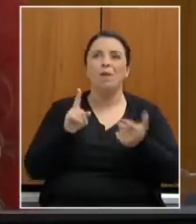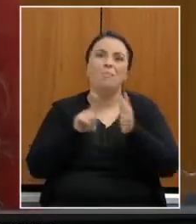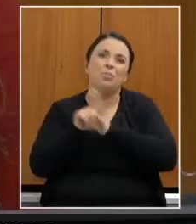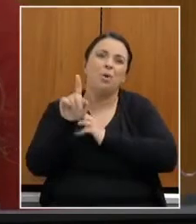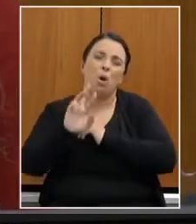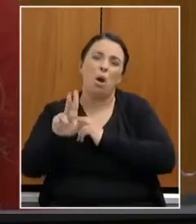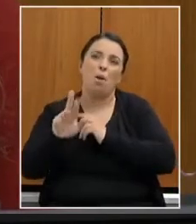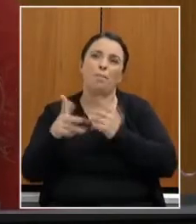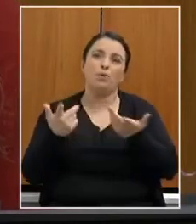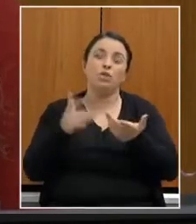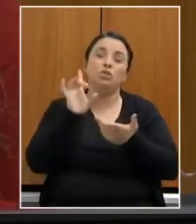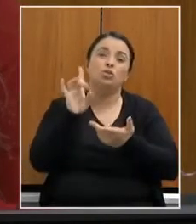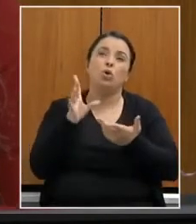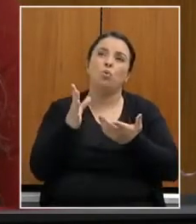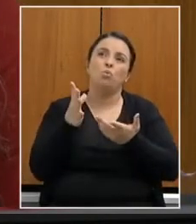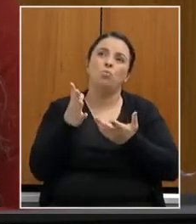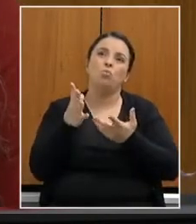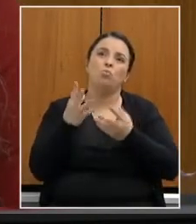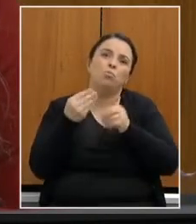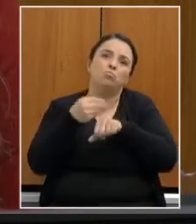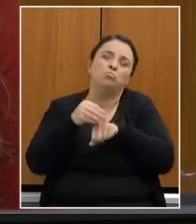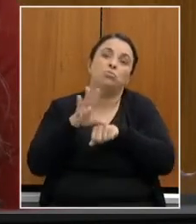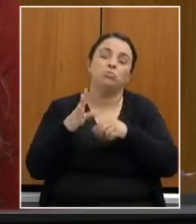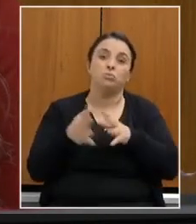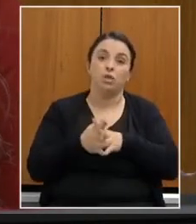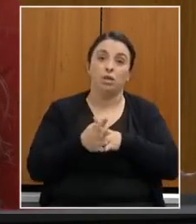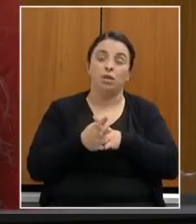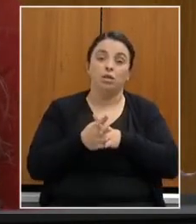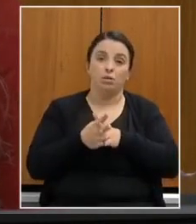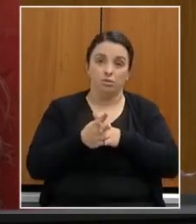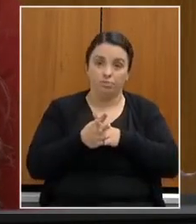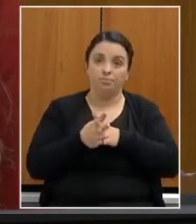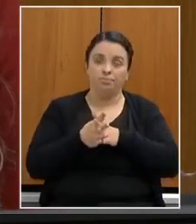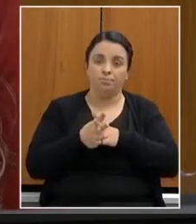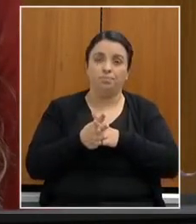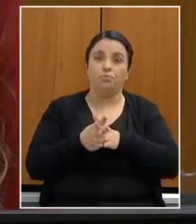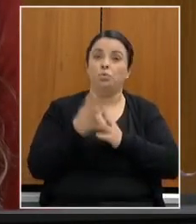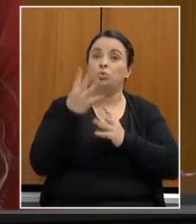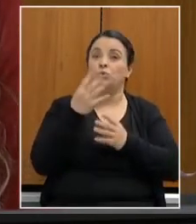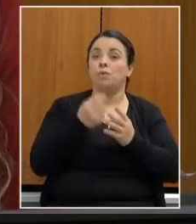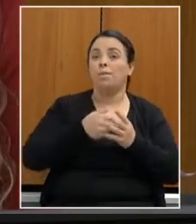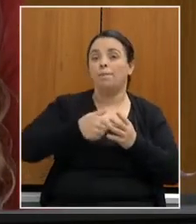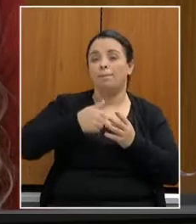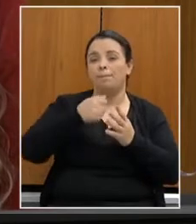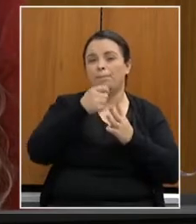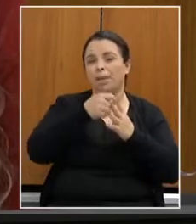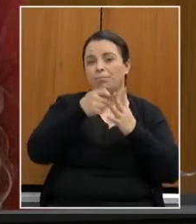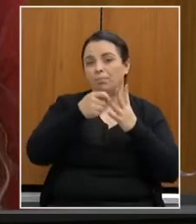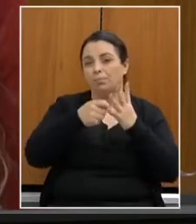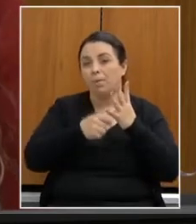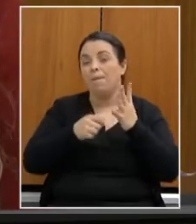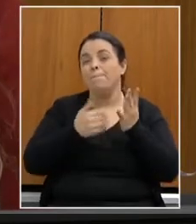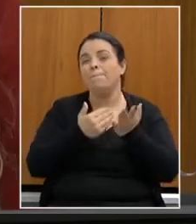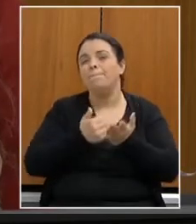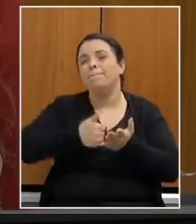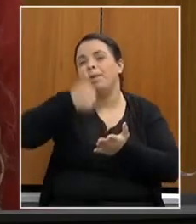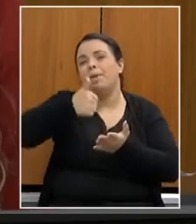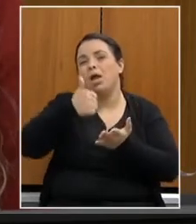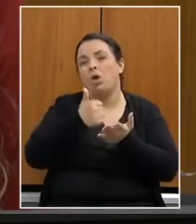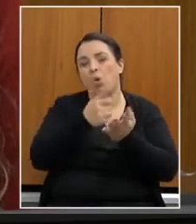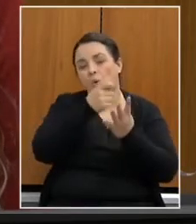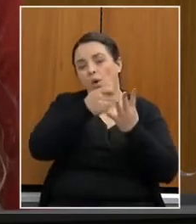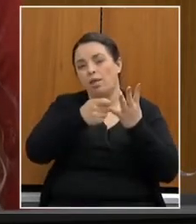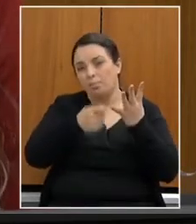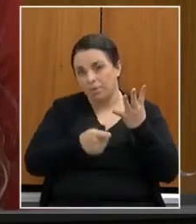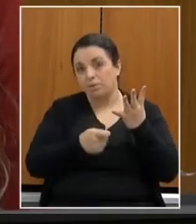primeiro quadrimestre desse ano o governo deveria ter investido 2,6 bilhões na saúde investiu 1